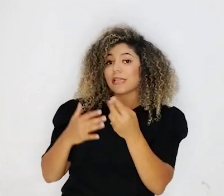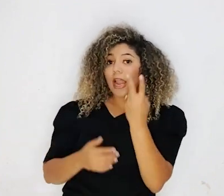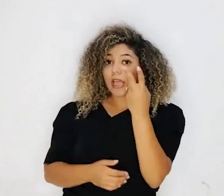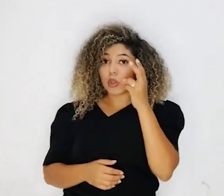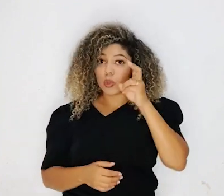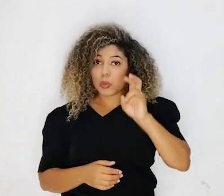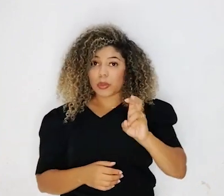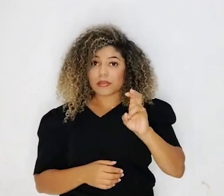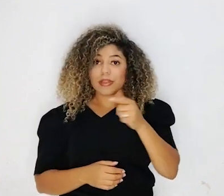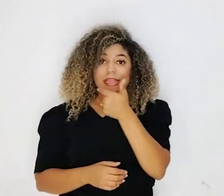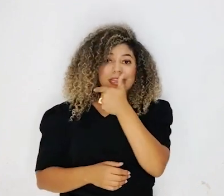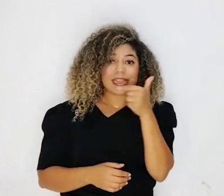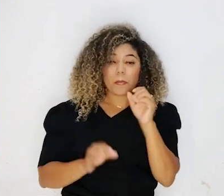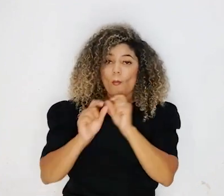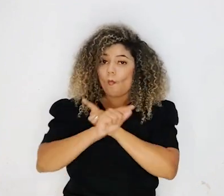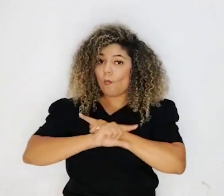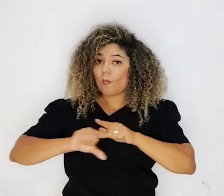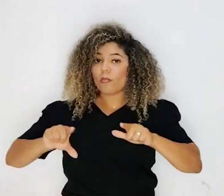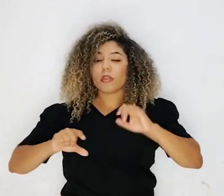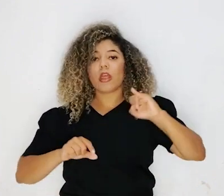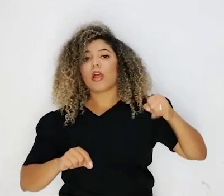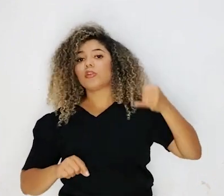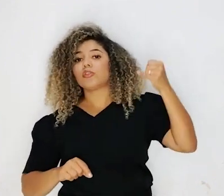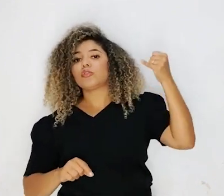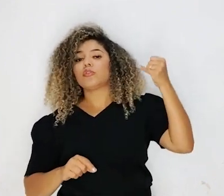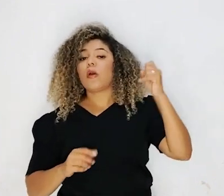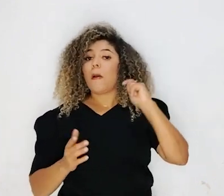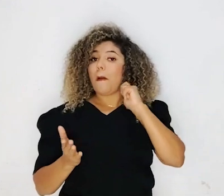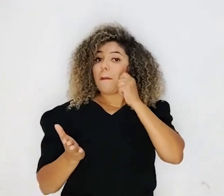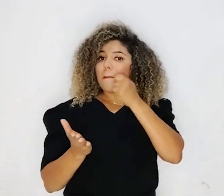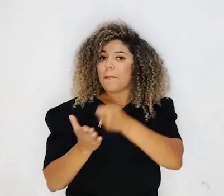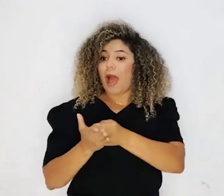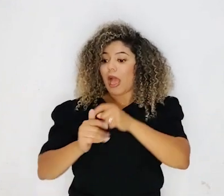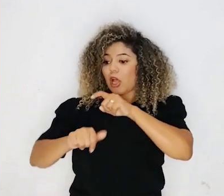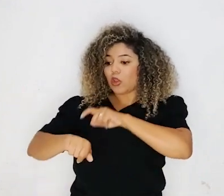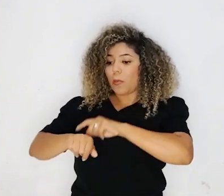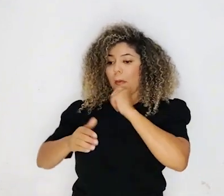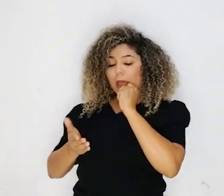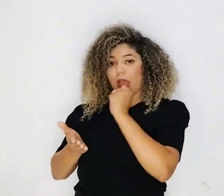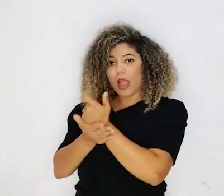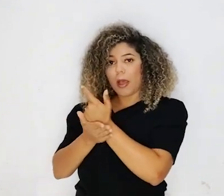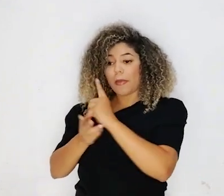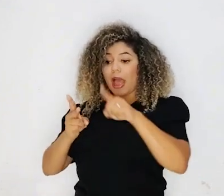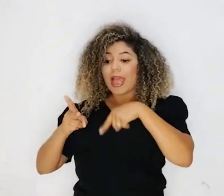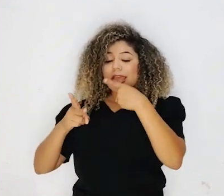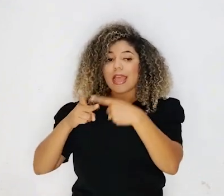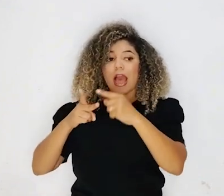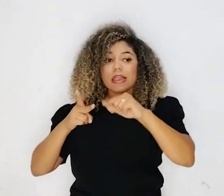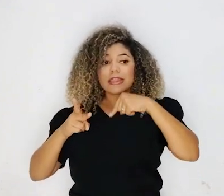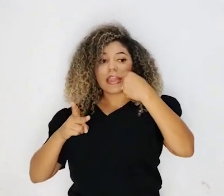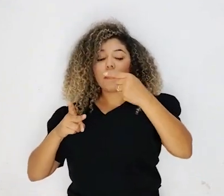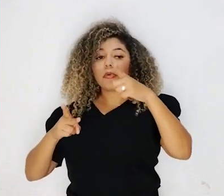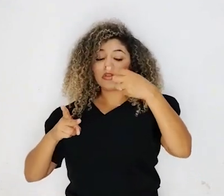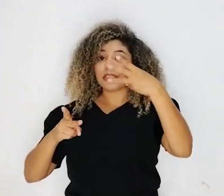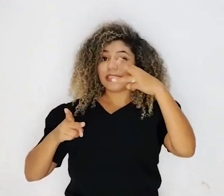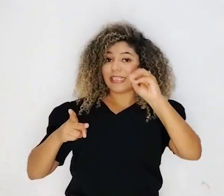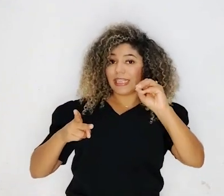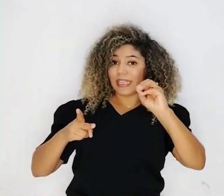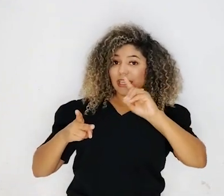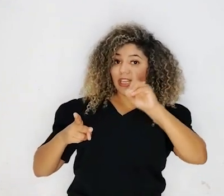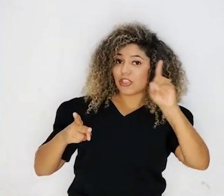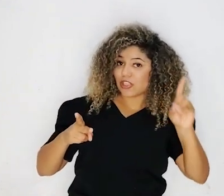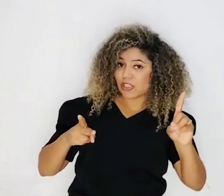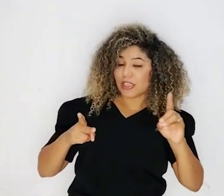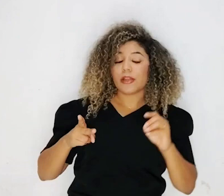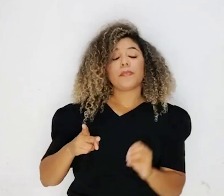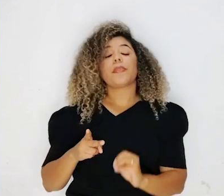2 vezes sem juros, com uma parcela sendo paga no momento da compra e a outra após 30 dias, é uma